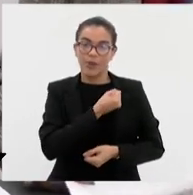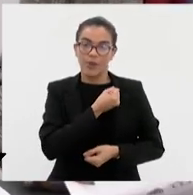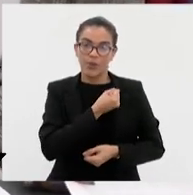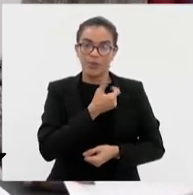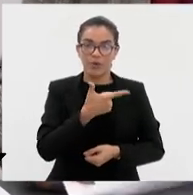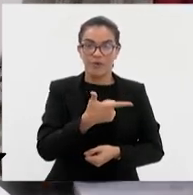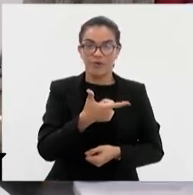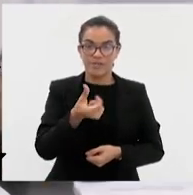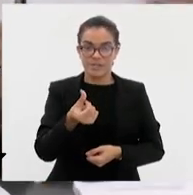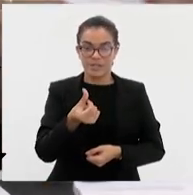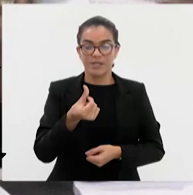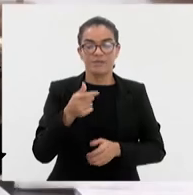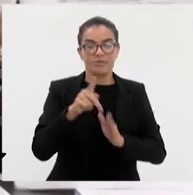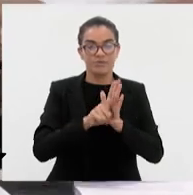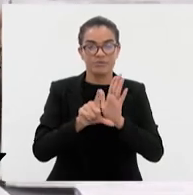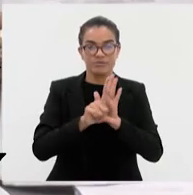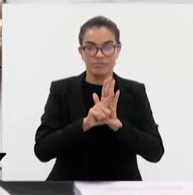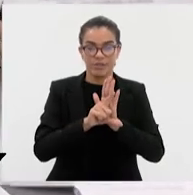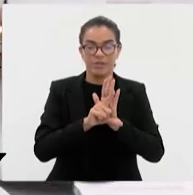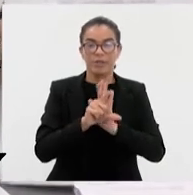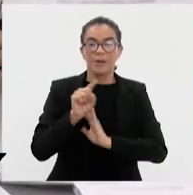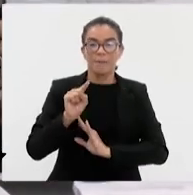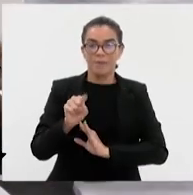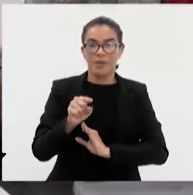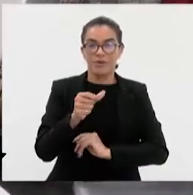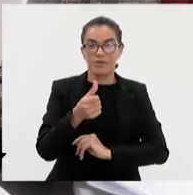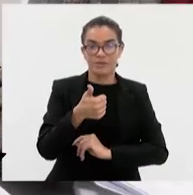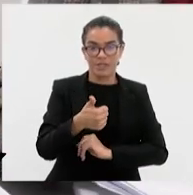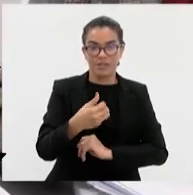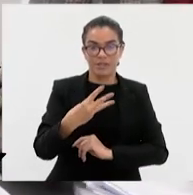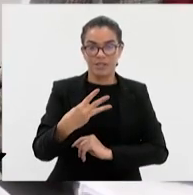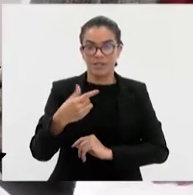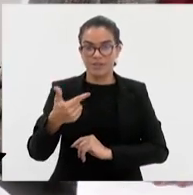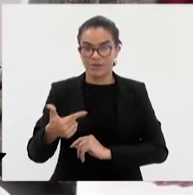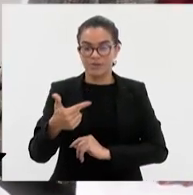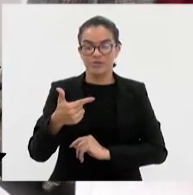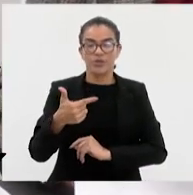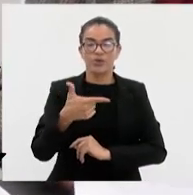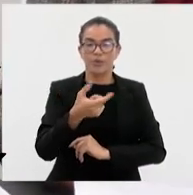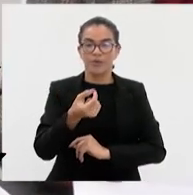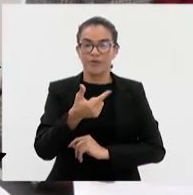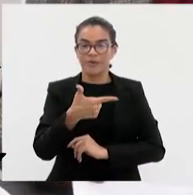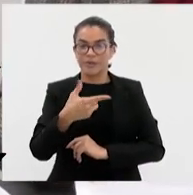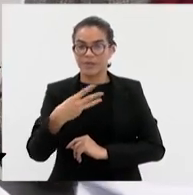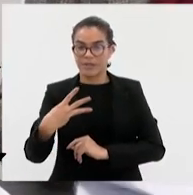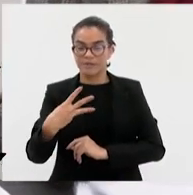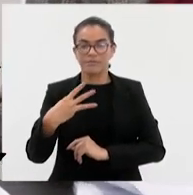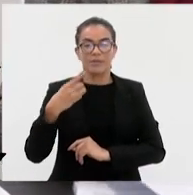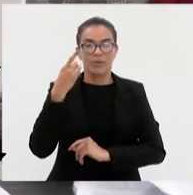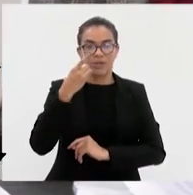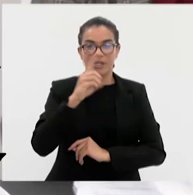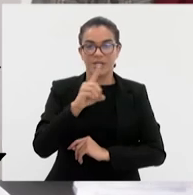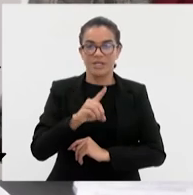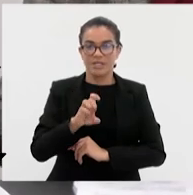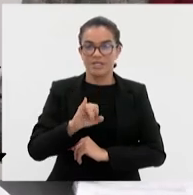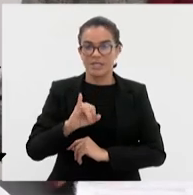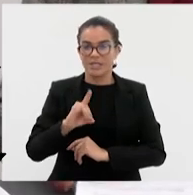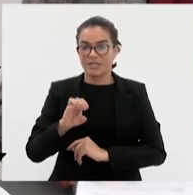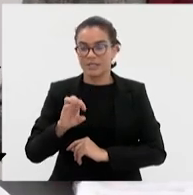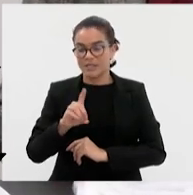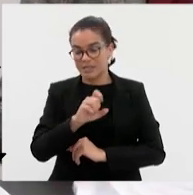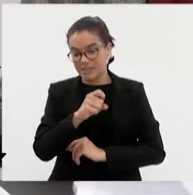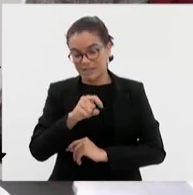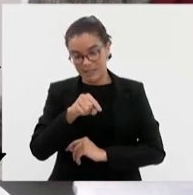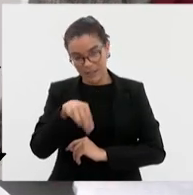Item 26 da pauta, projeto de lei número 1132, de 2023, de autoria da deputada Zeidan, que dispõe sobre a criação